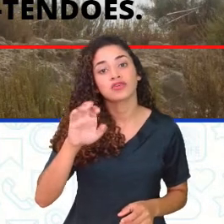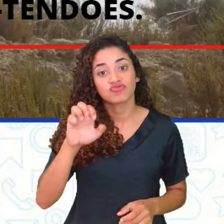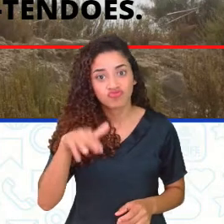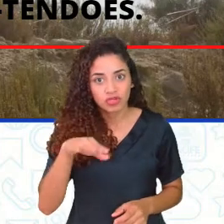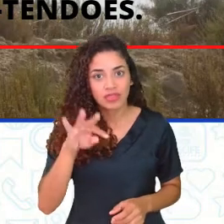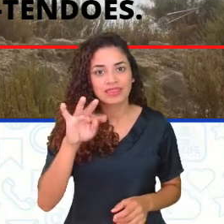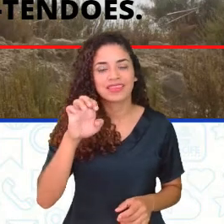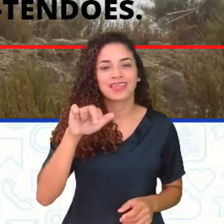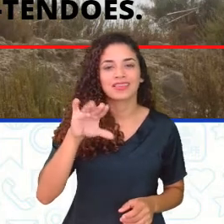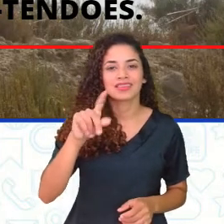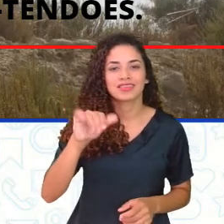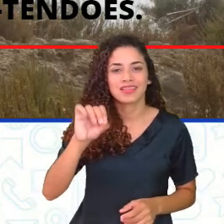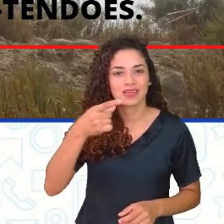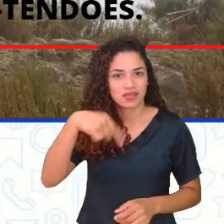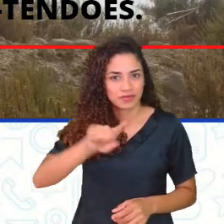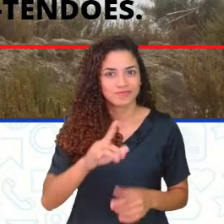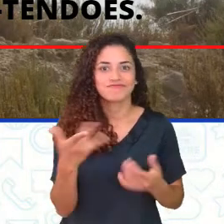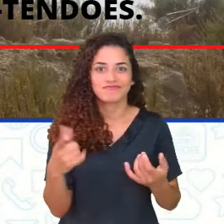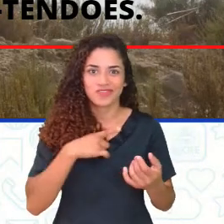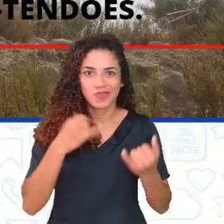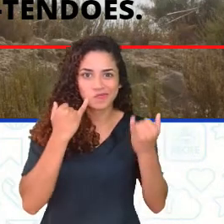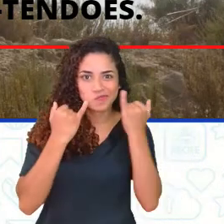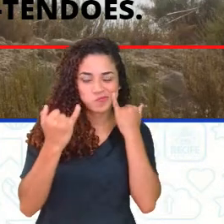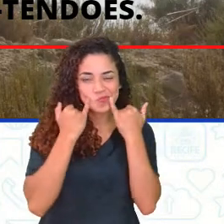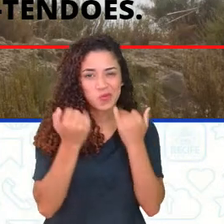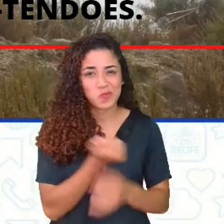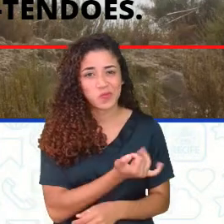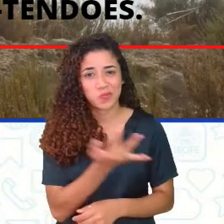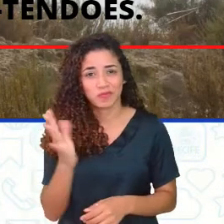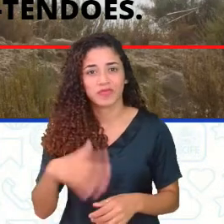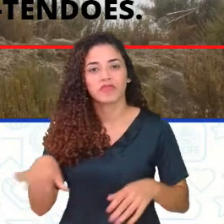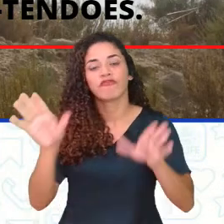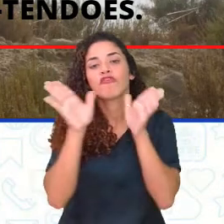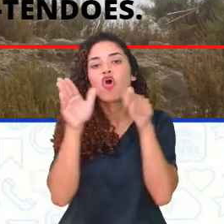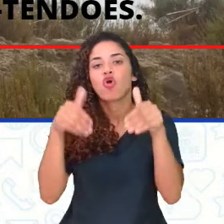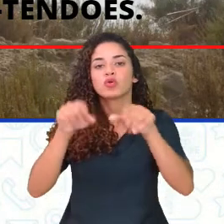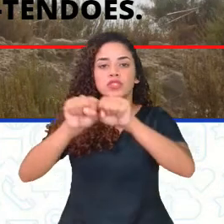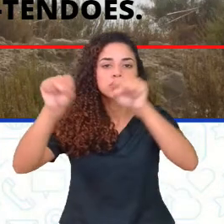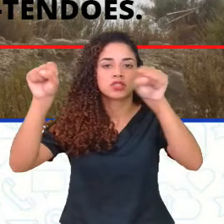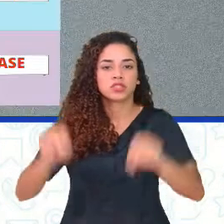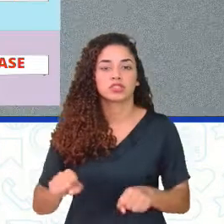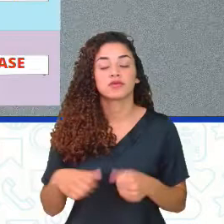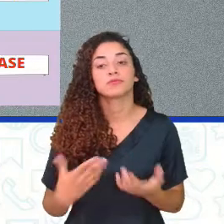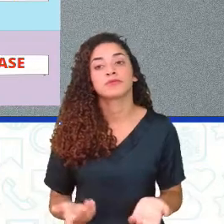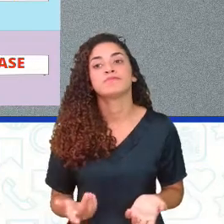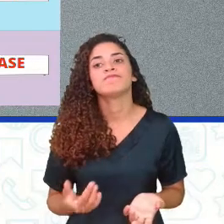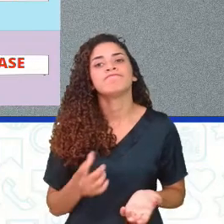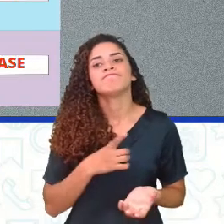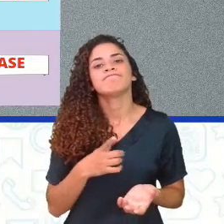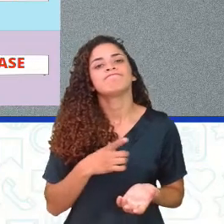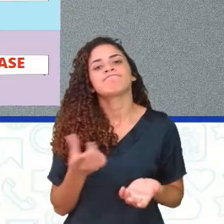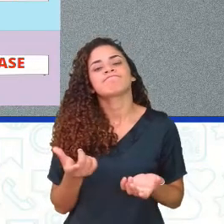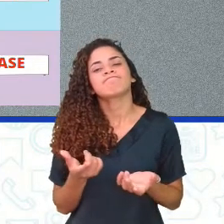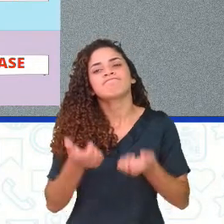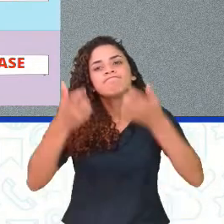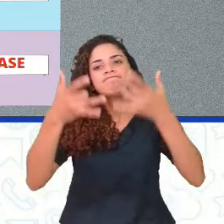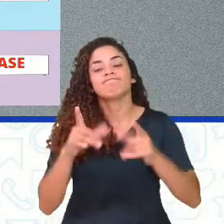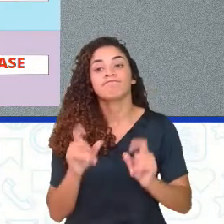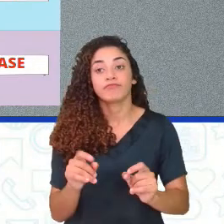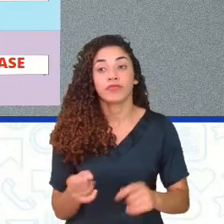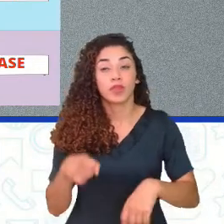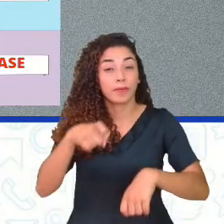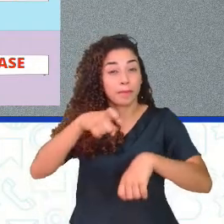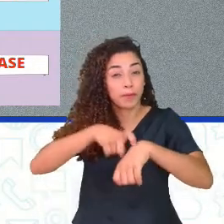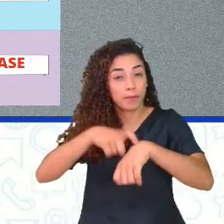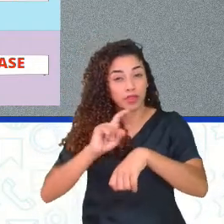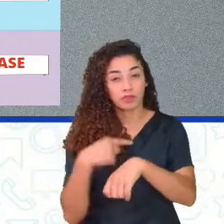essa informação a respeito, né, desse sistema. E aí, o que é que eu tenho para falar para vocês? Quando a gente